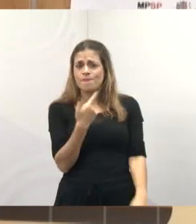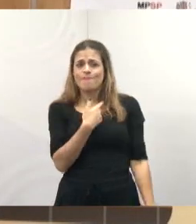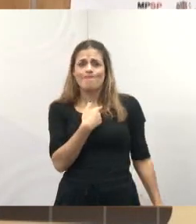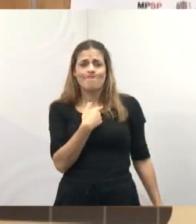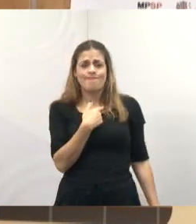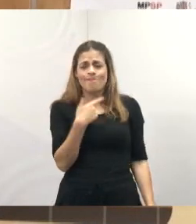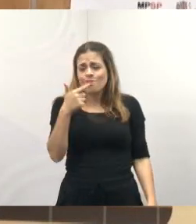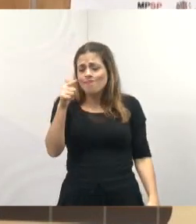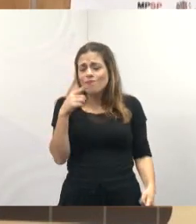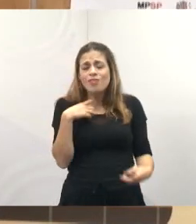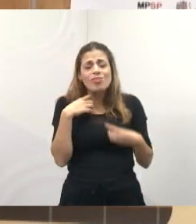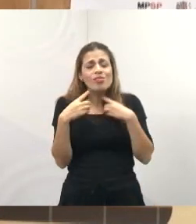tem dúvida que tem que ser favorável